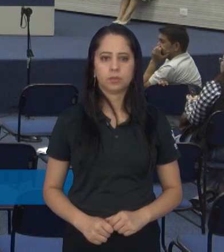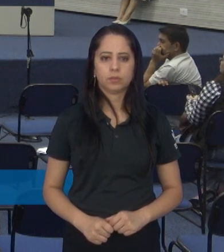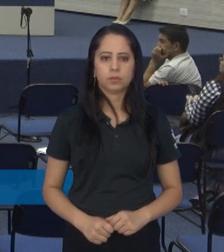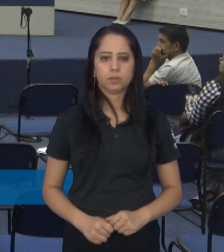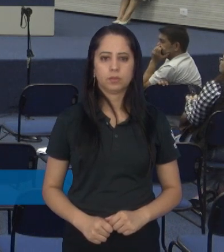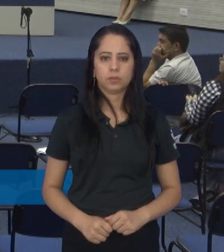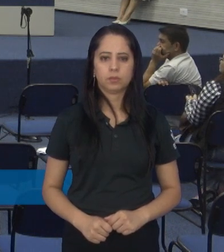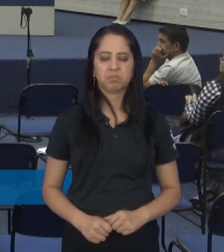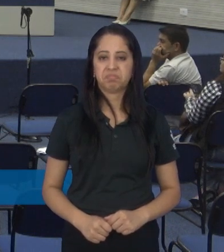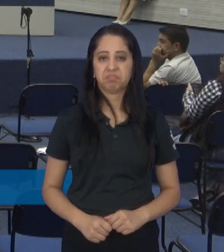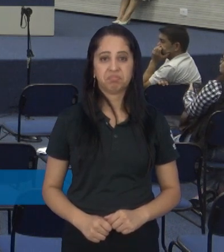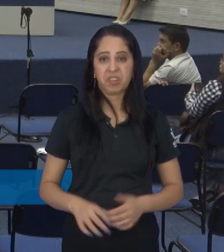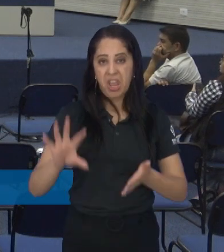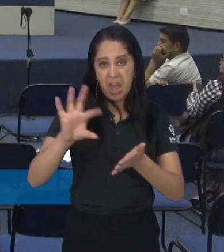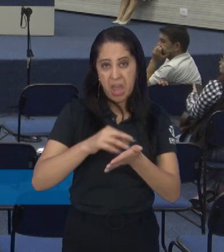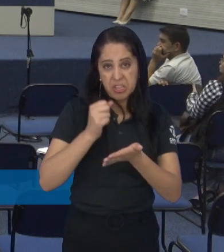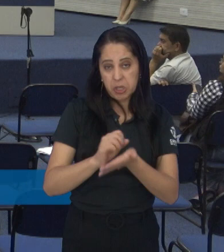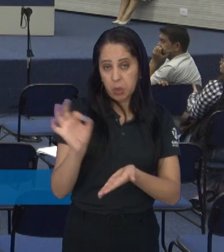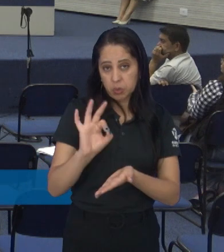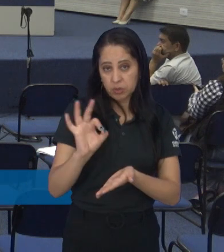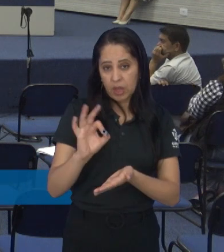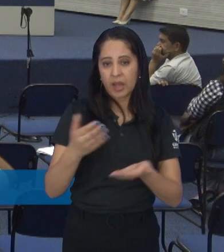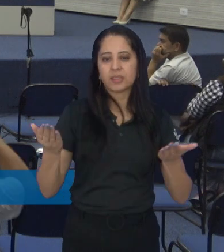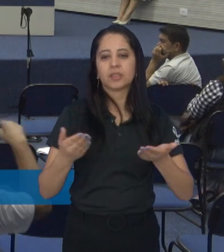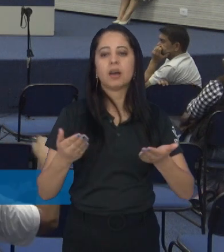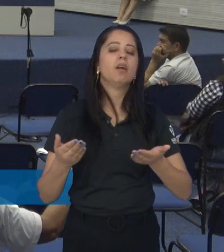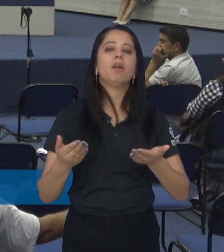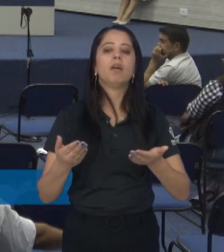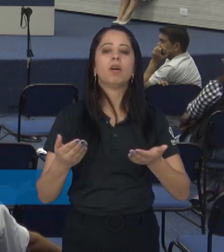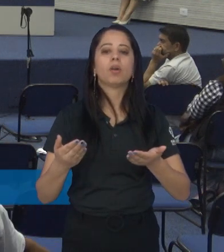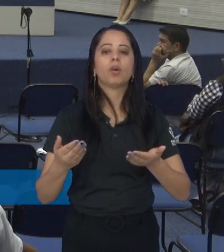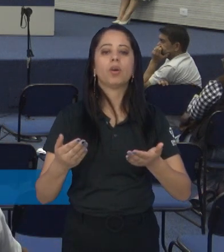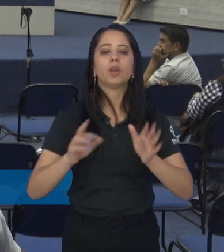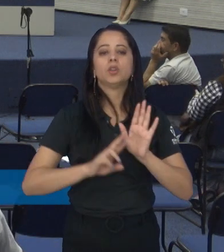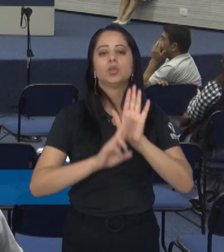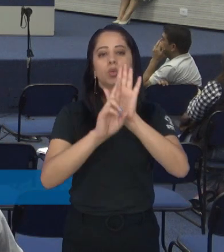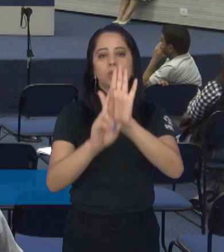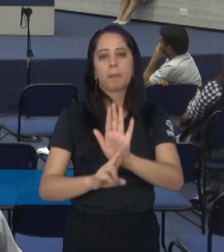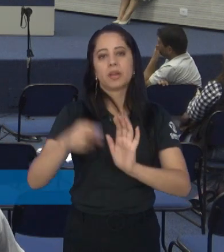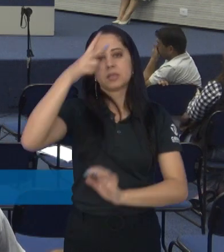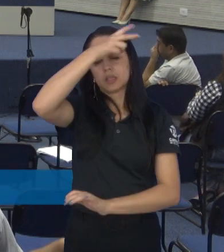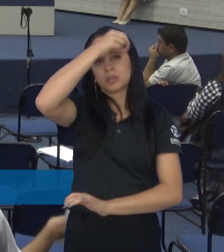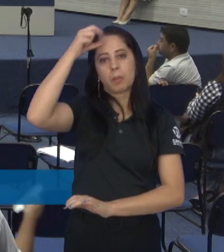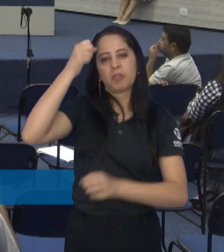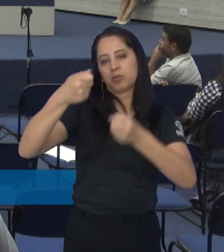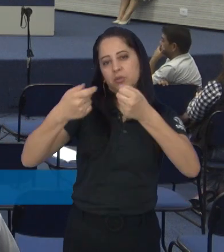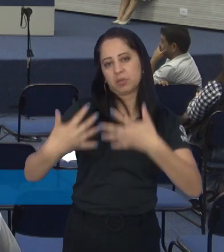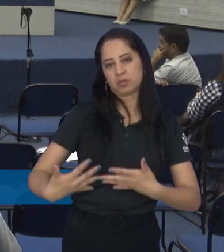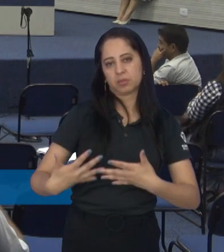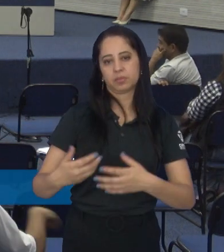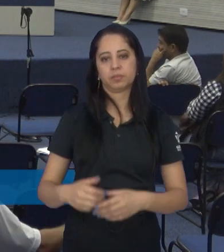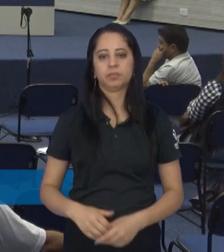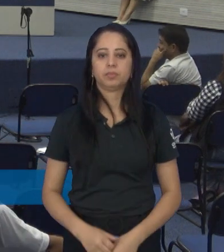não havendo mais inscritos ouviremos agora as considerações finais pelos representantes da prefeitura municipal